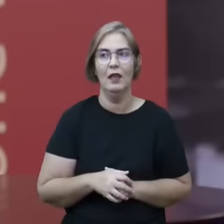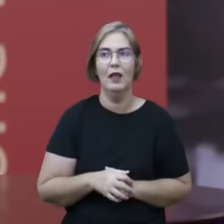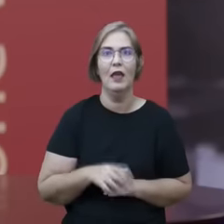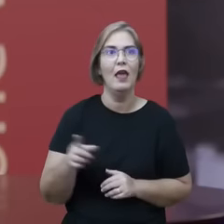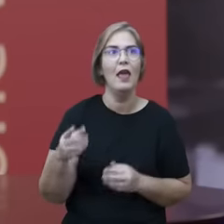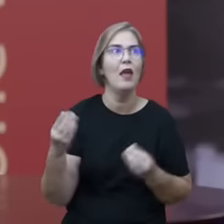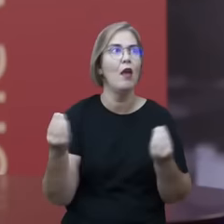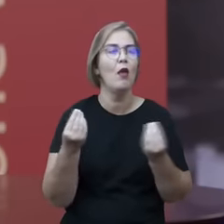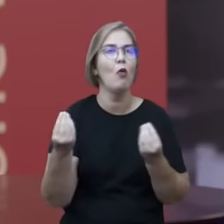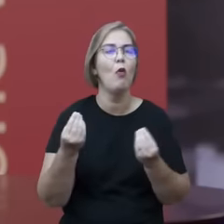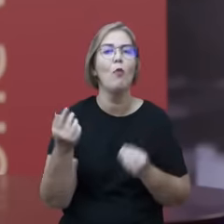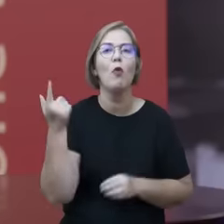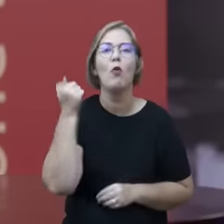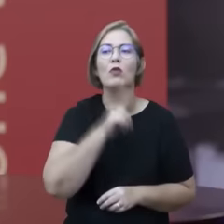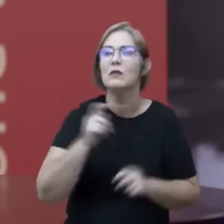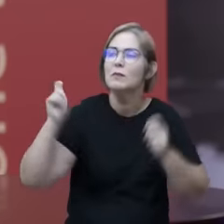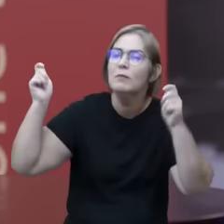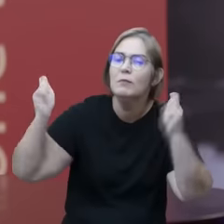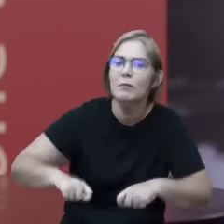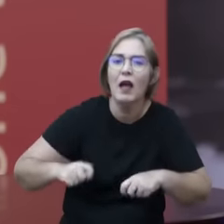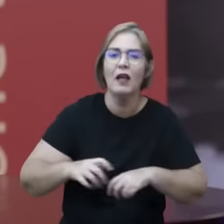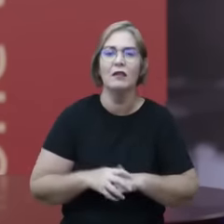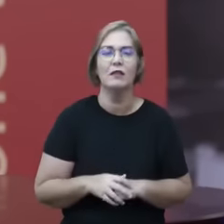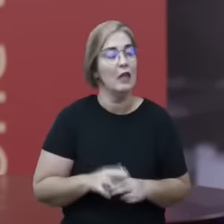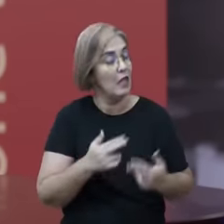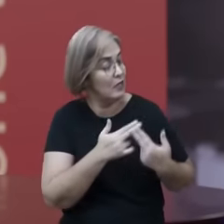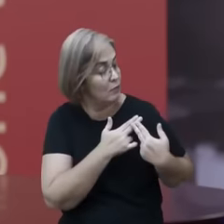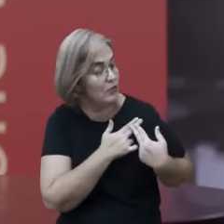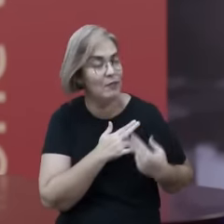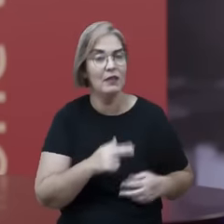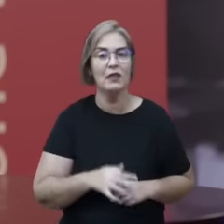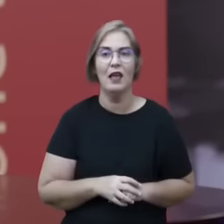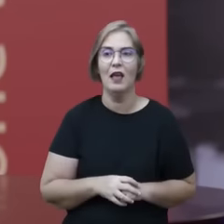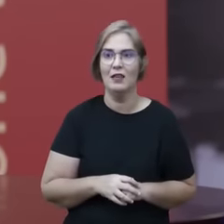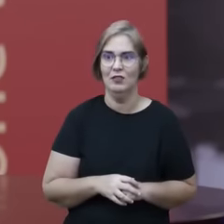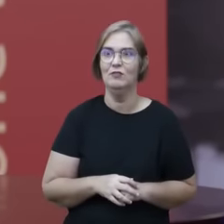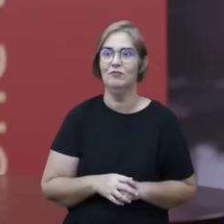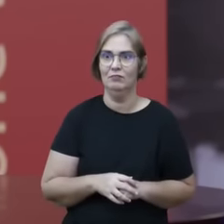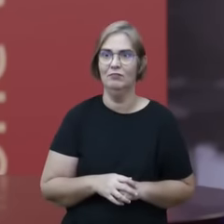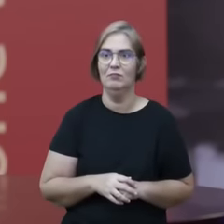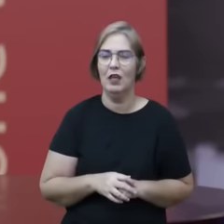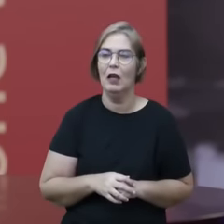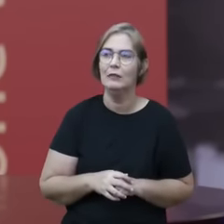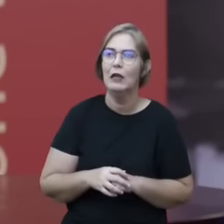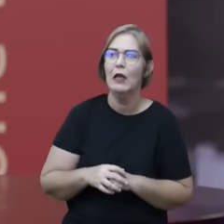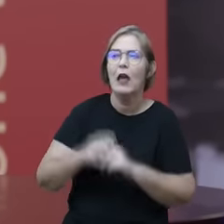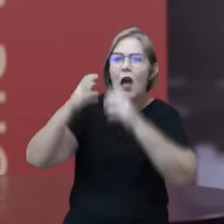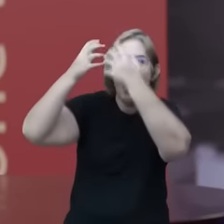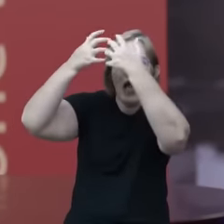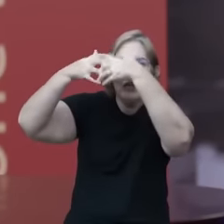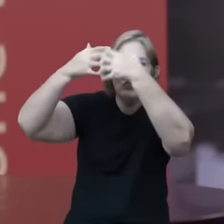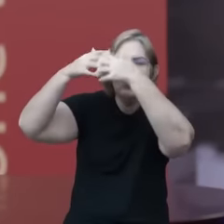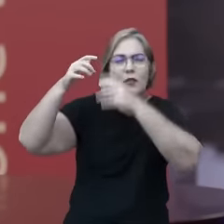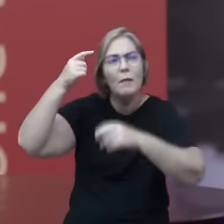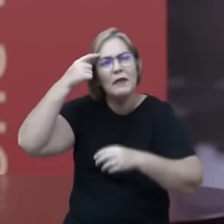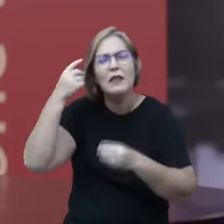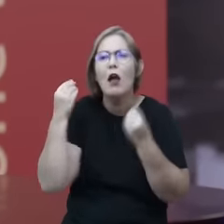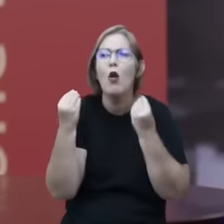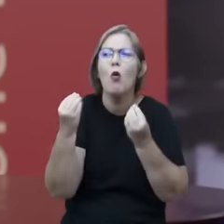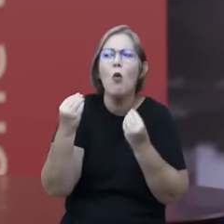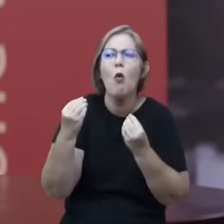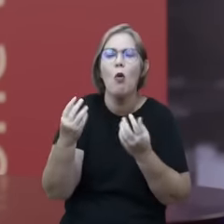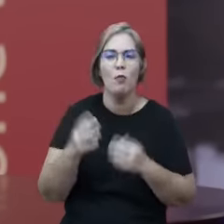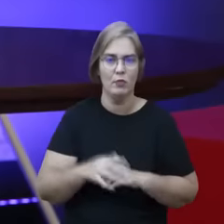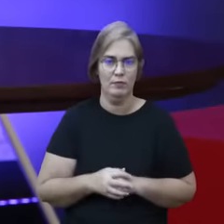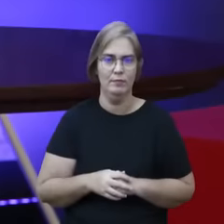de eh colocar a responsabilidade e nos leva a uma moralidade do absurdo, né?